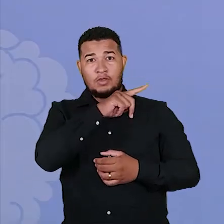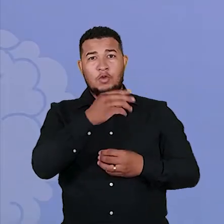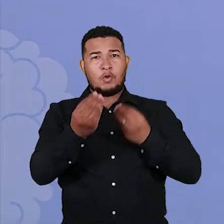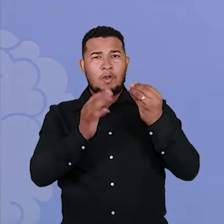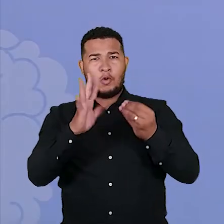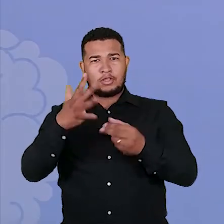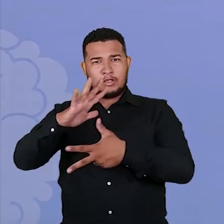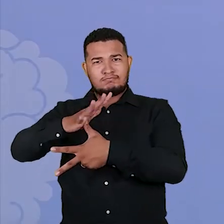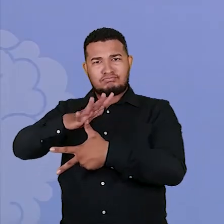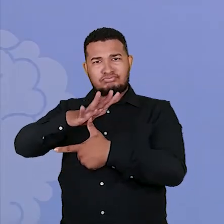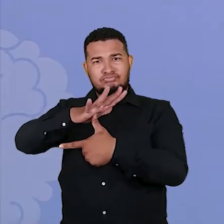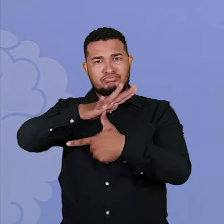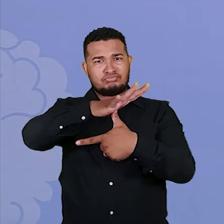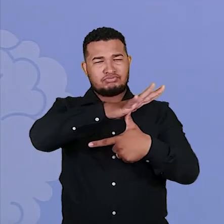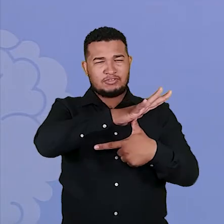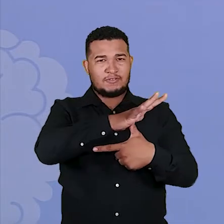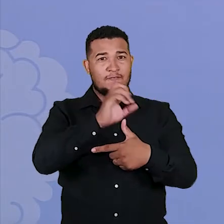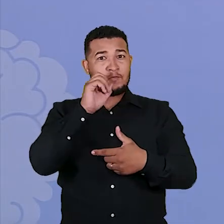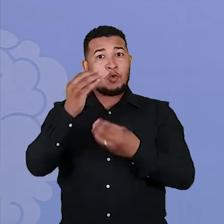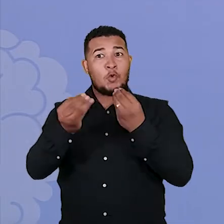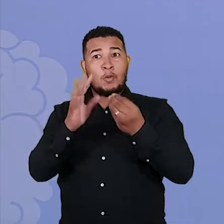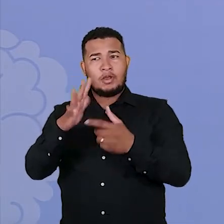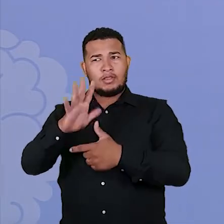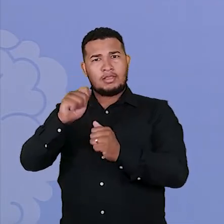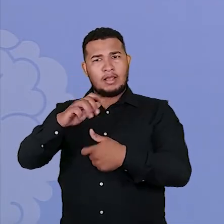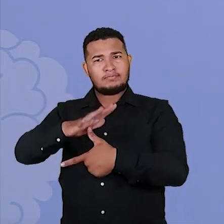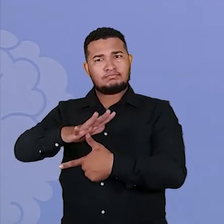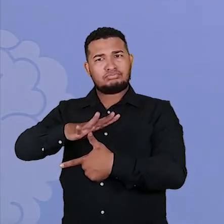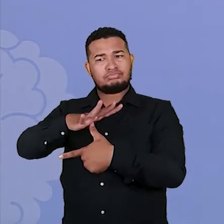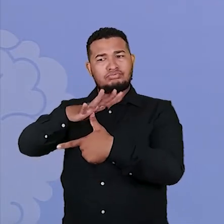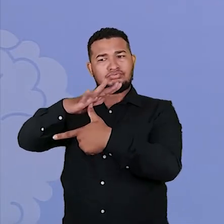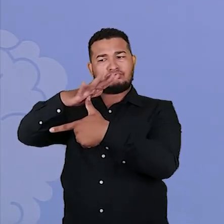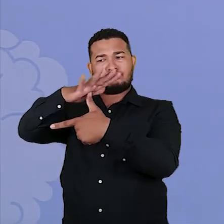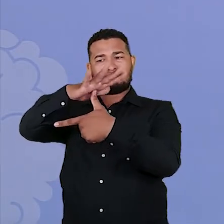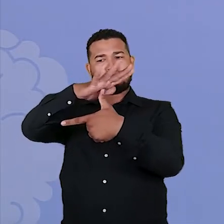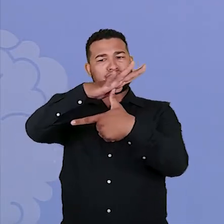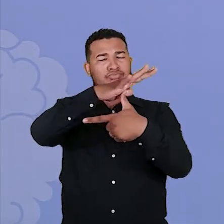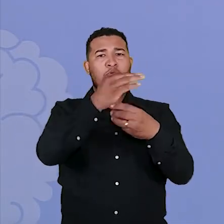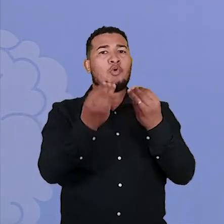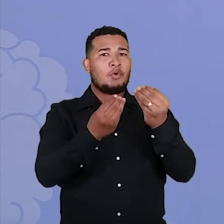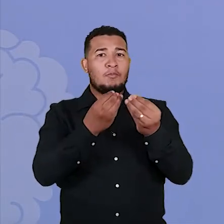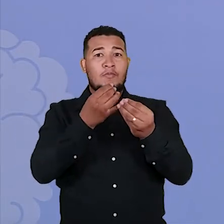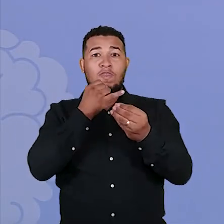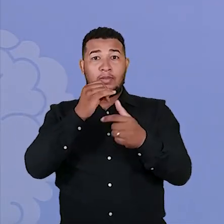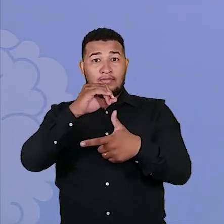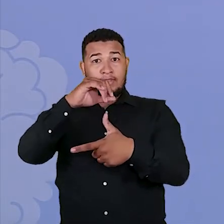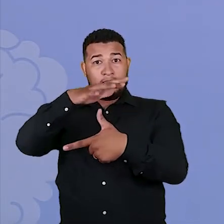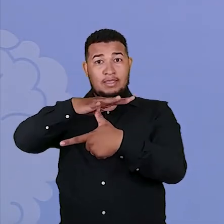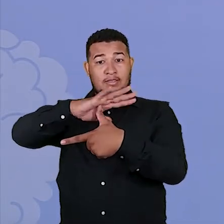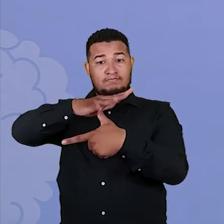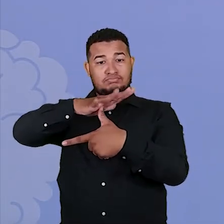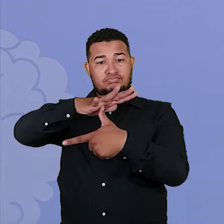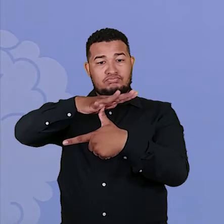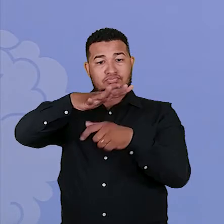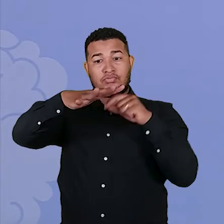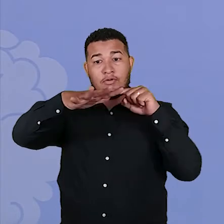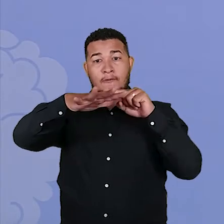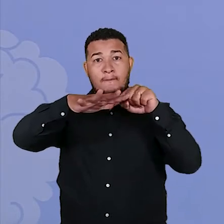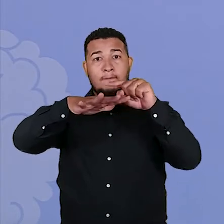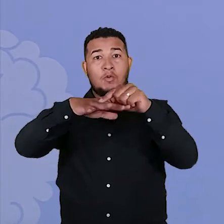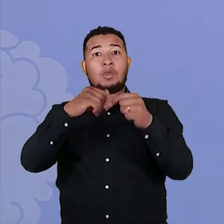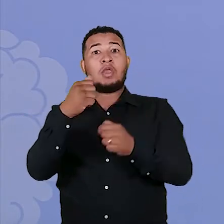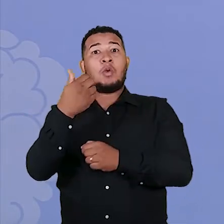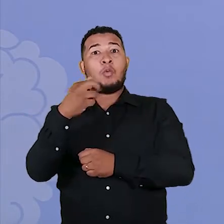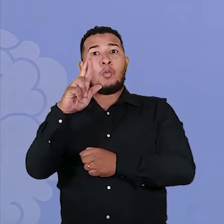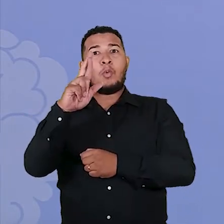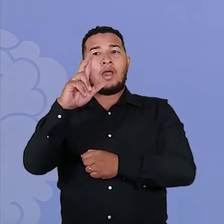Viram como funciona o helicóptero? Vocês já pararam para pensar como que ele consegue subir? Então, a hélice, ela vai fazendo com que o quê? O